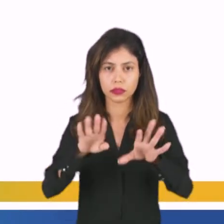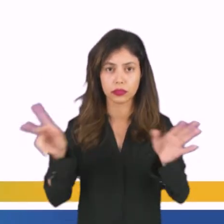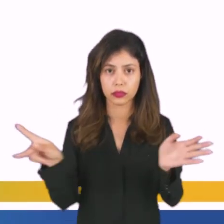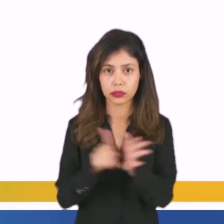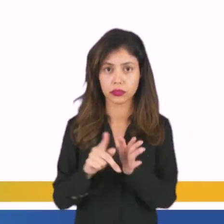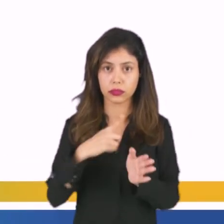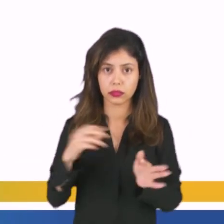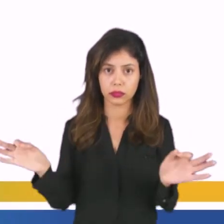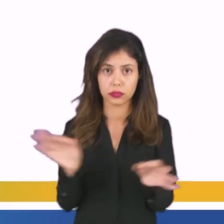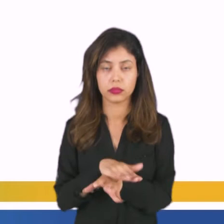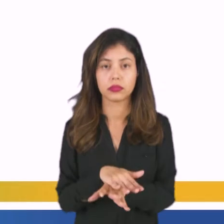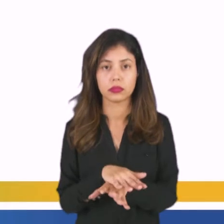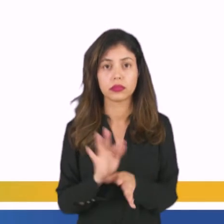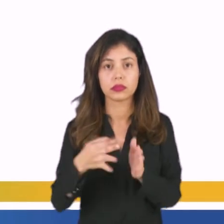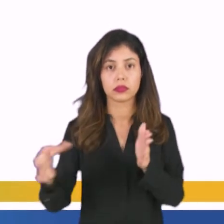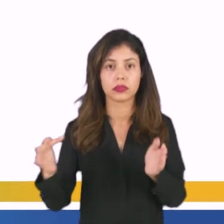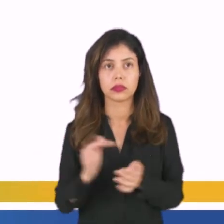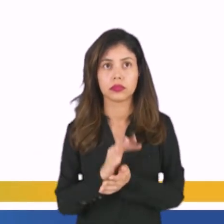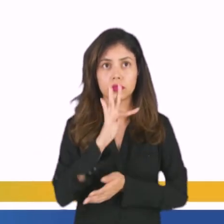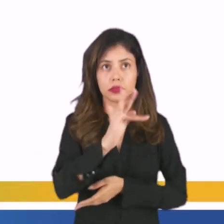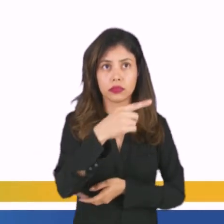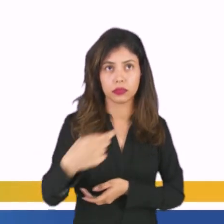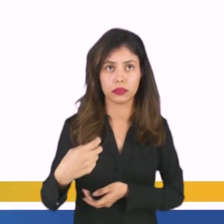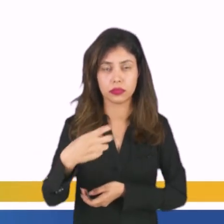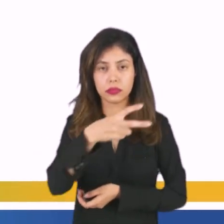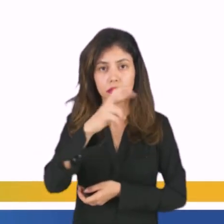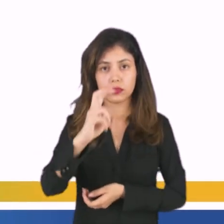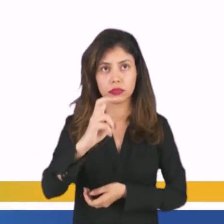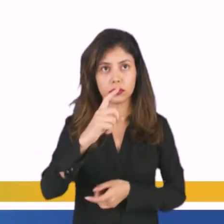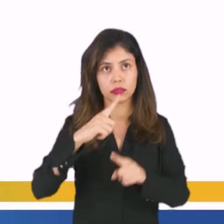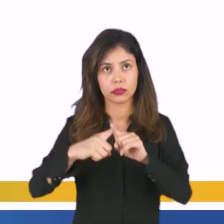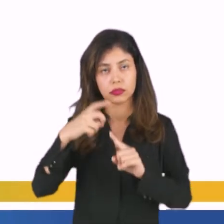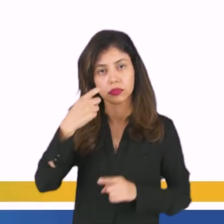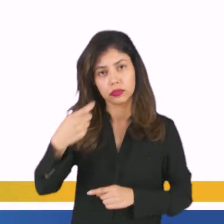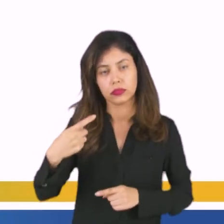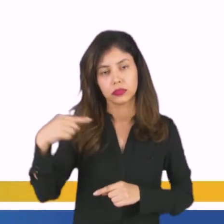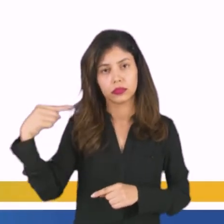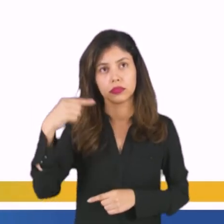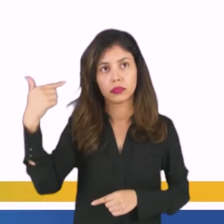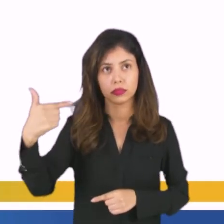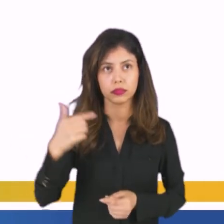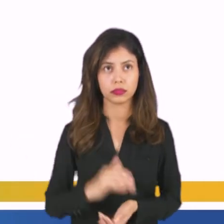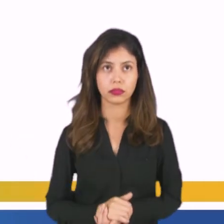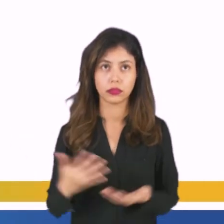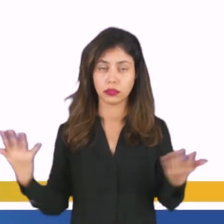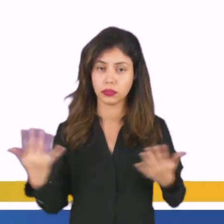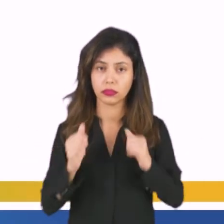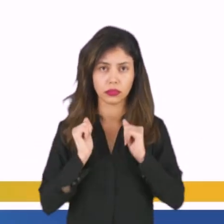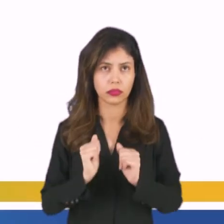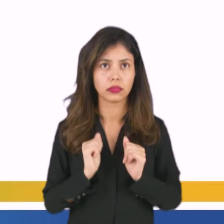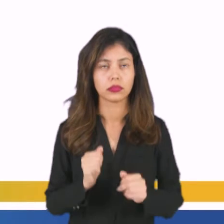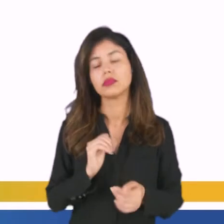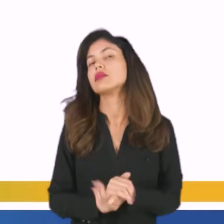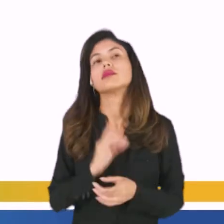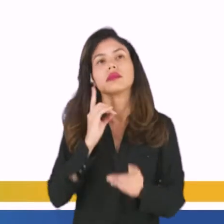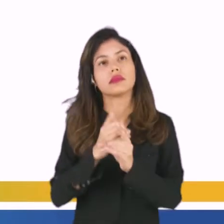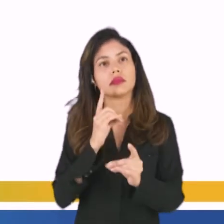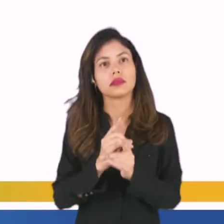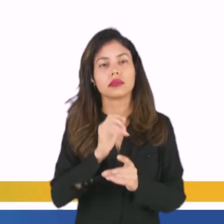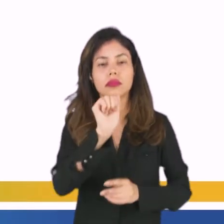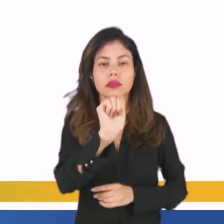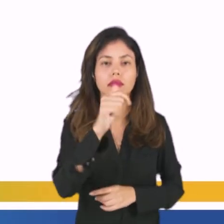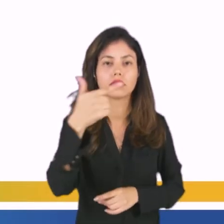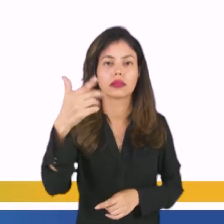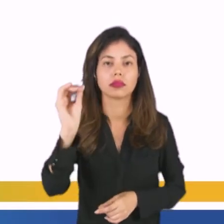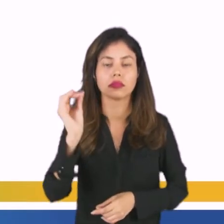temos a seguinte função, f de x é igual a 5x menos 2. E aí agora nós podemos achar